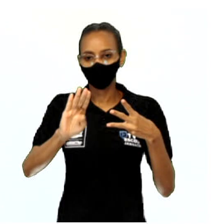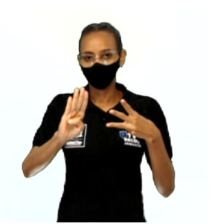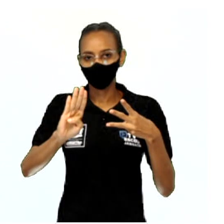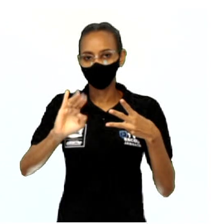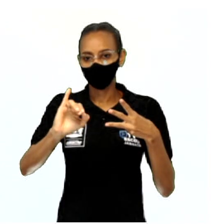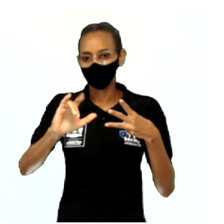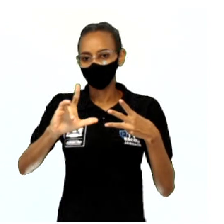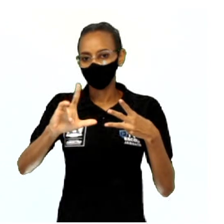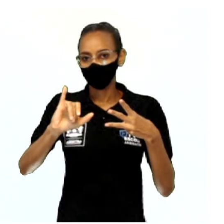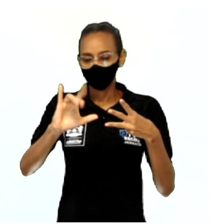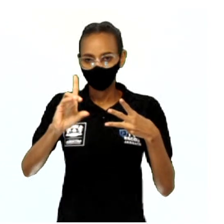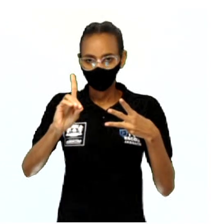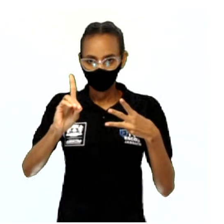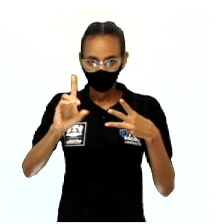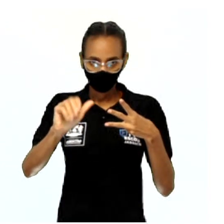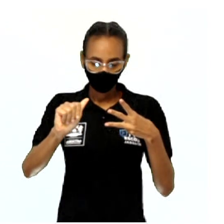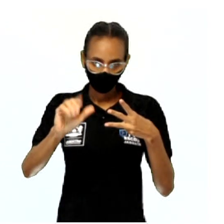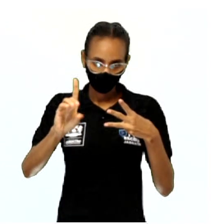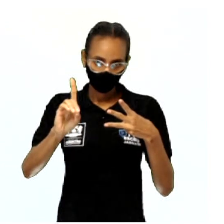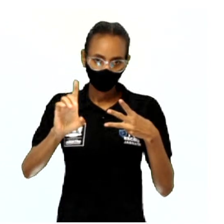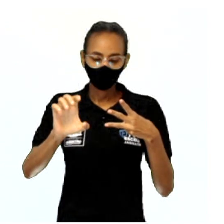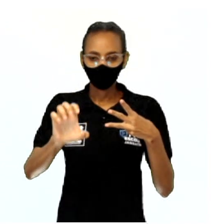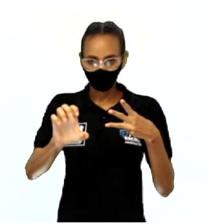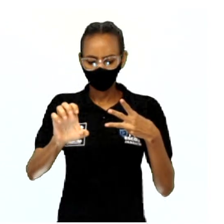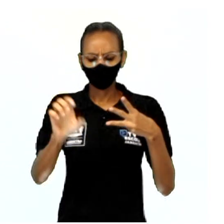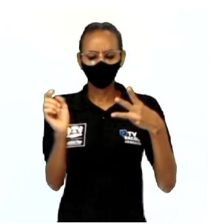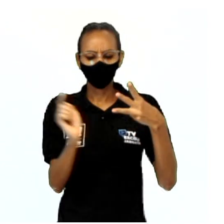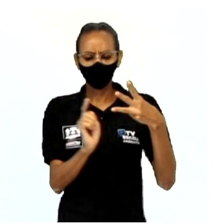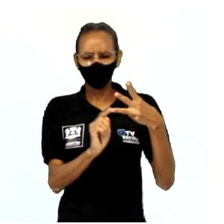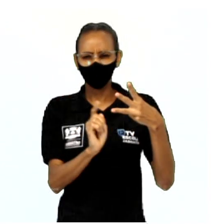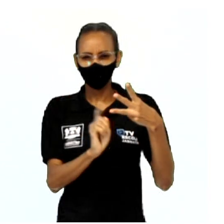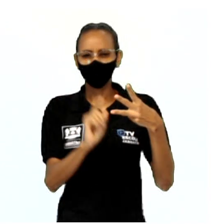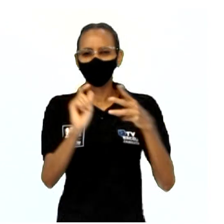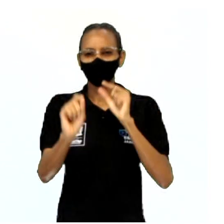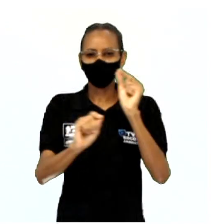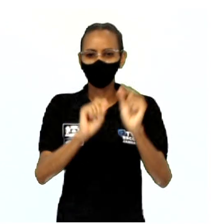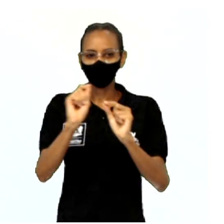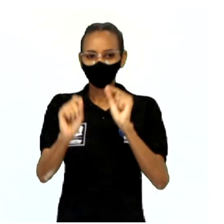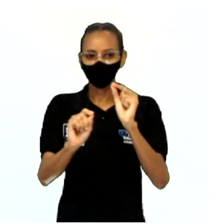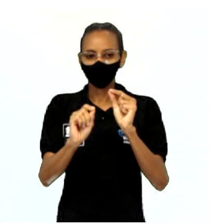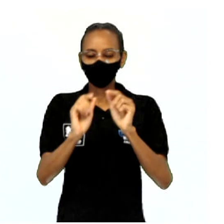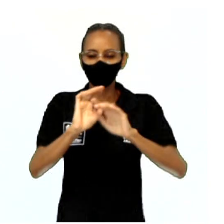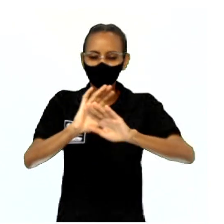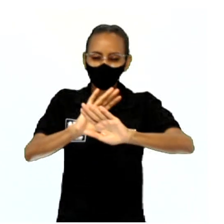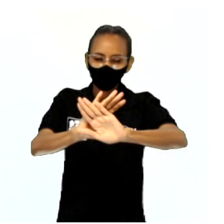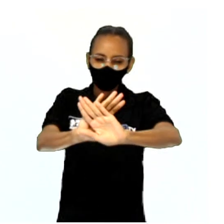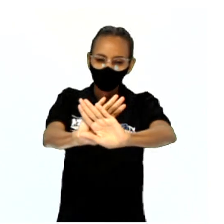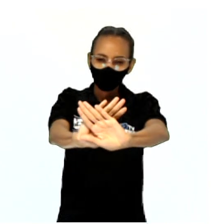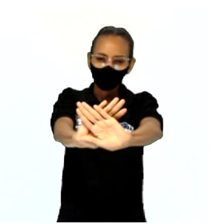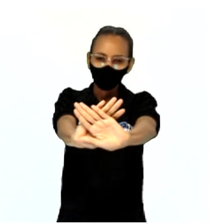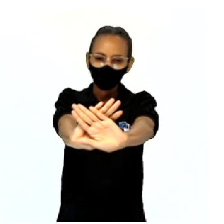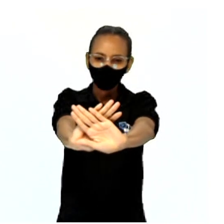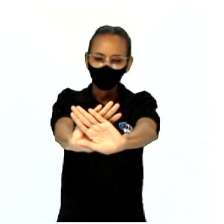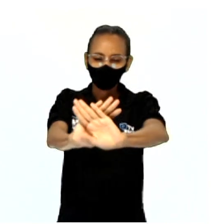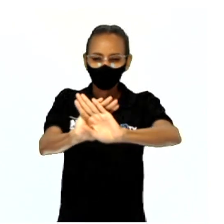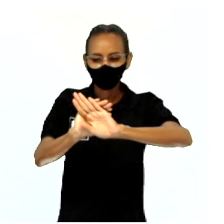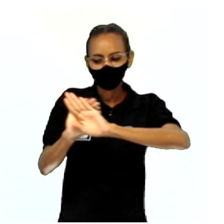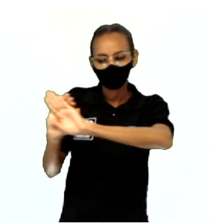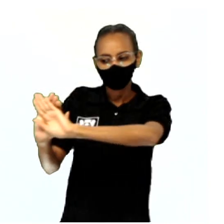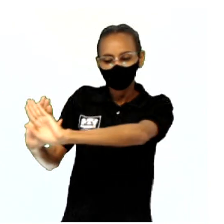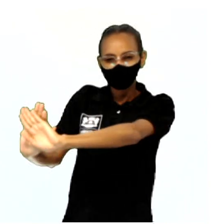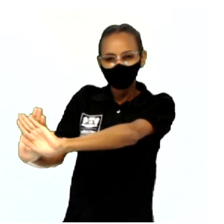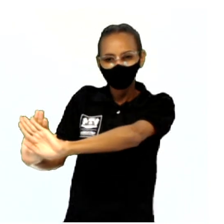esses exercícios, eles são voltados para o alongamento do nosso corpo, visando uma